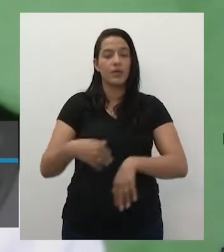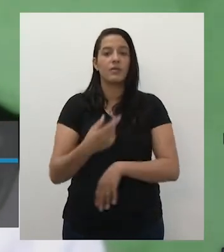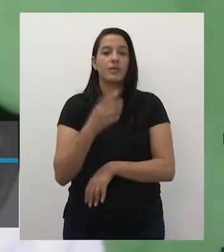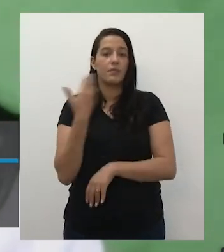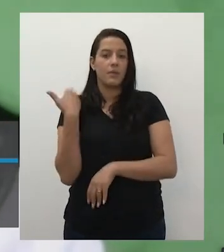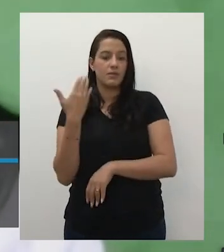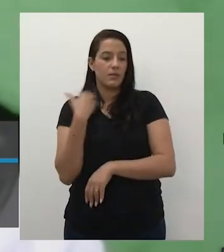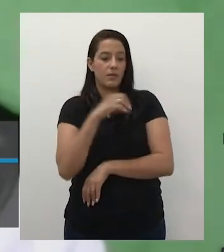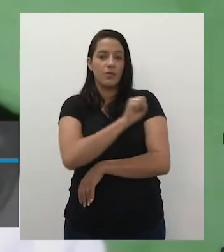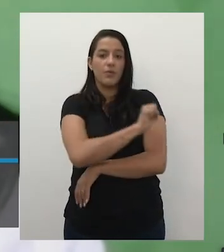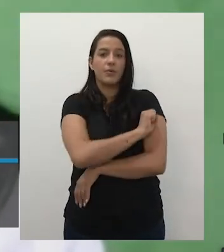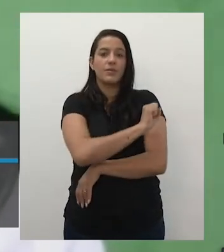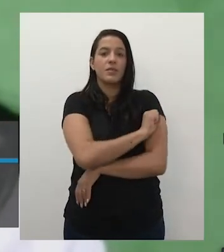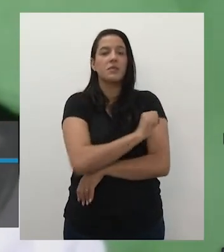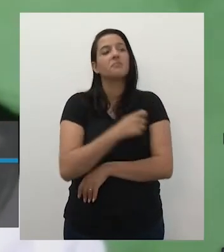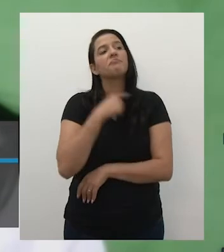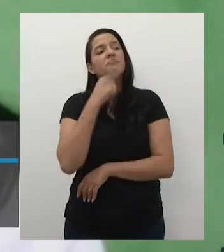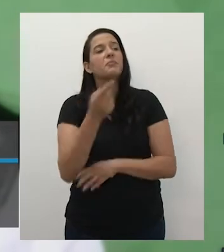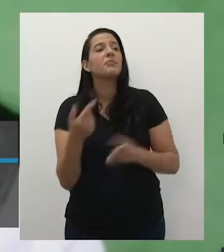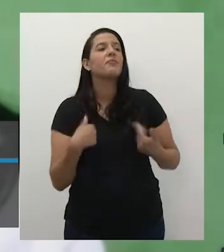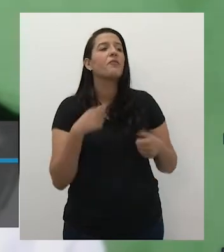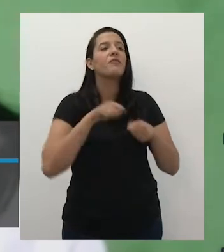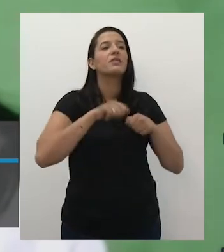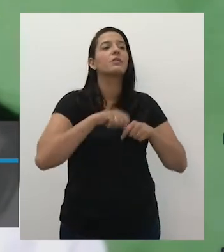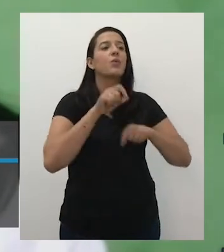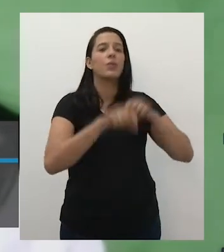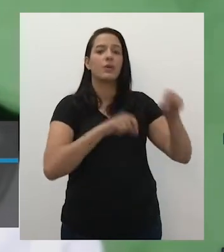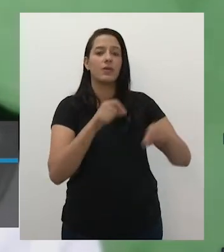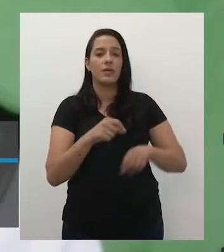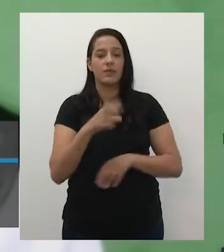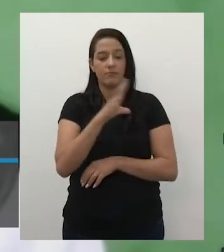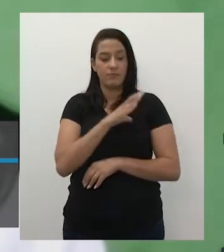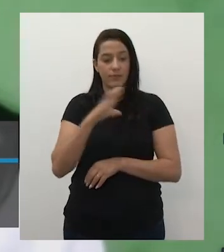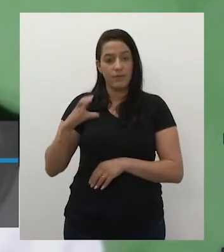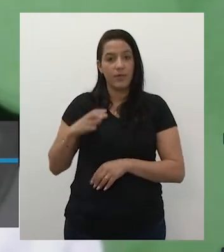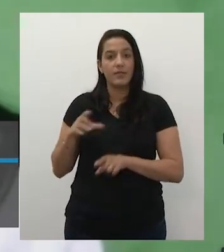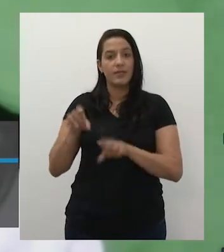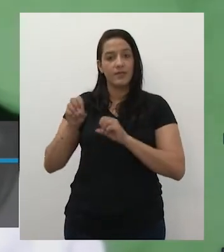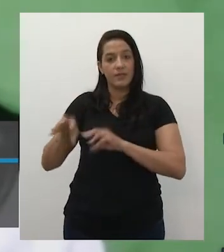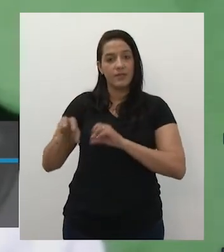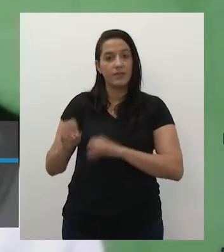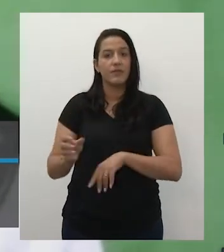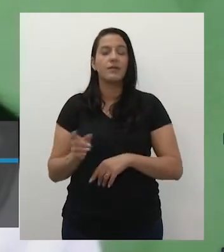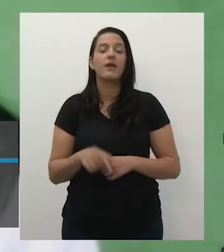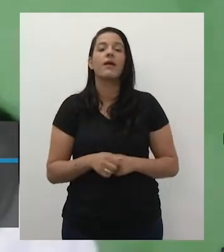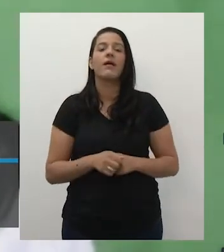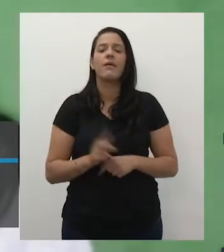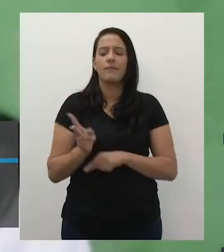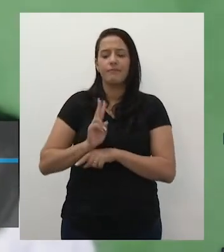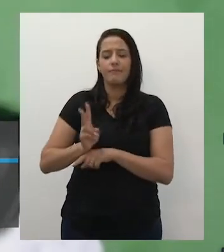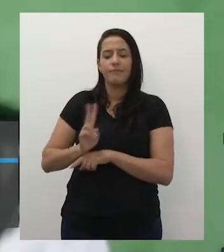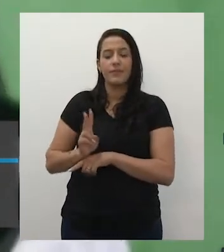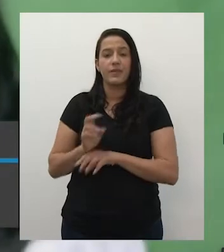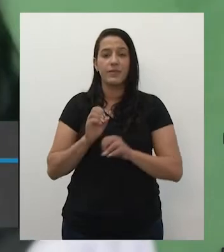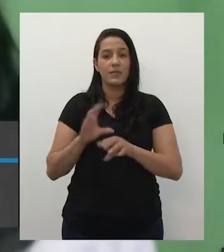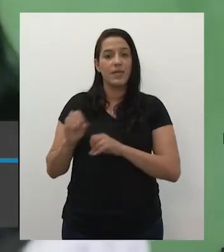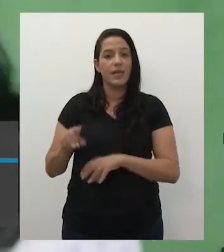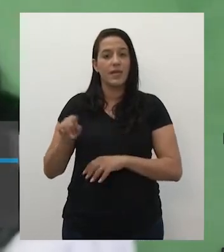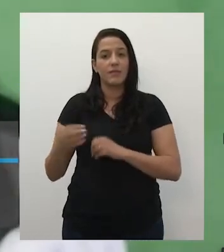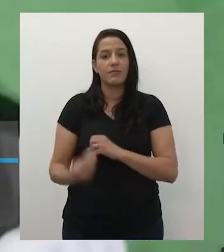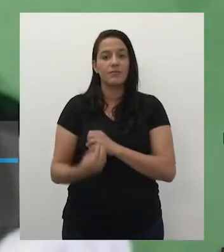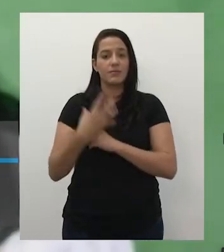sobre superação, que foi algo que me incomodava muito, e como eu desenvolvi a minha autogestão nesse caminhar e